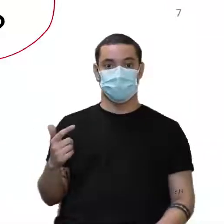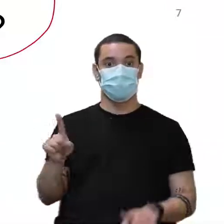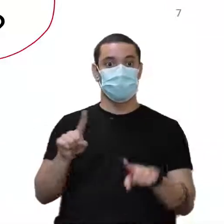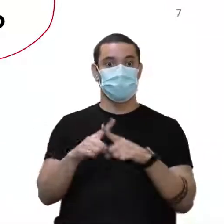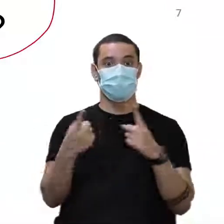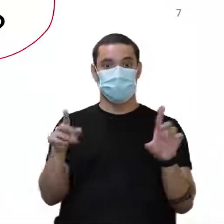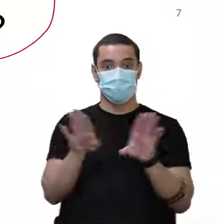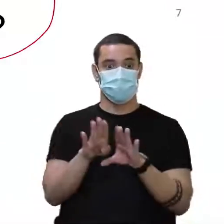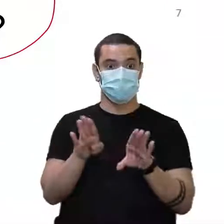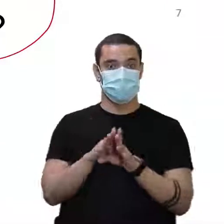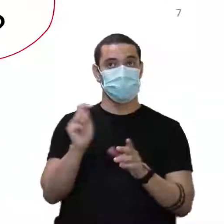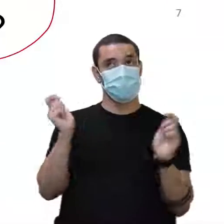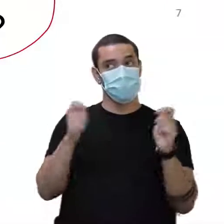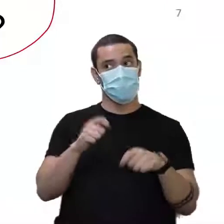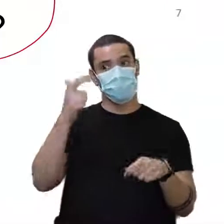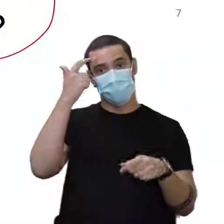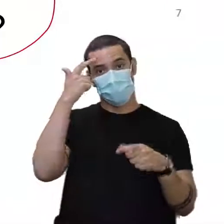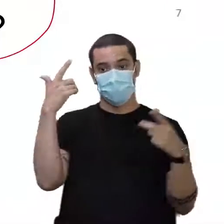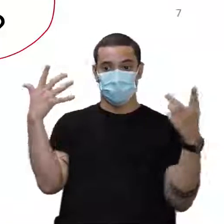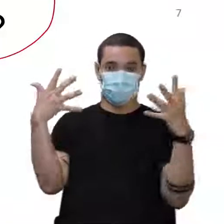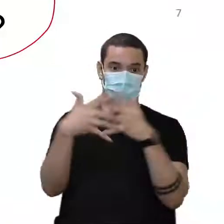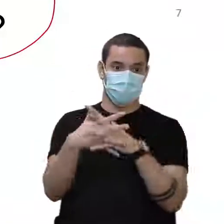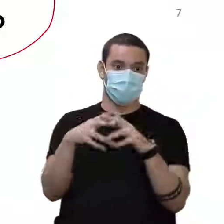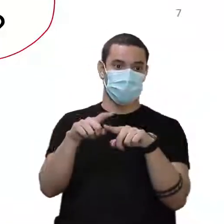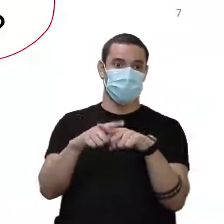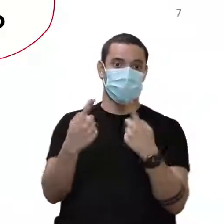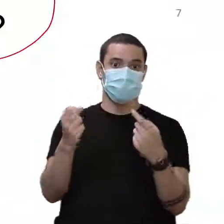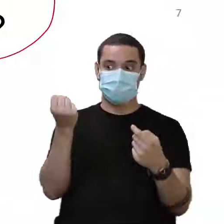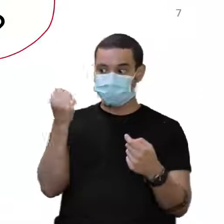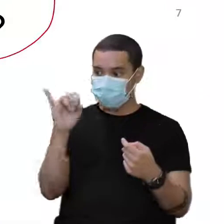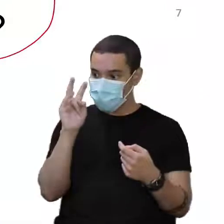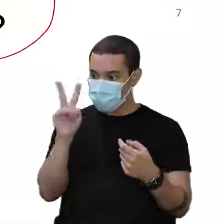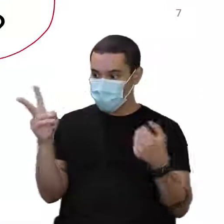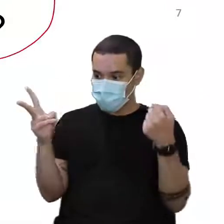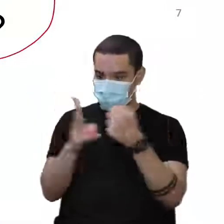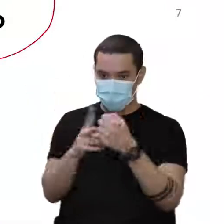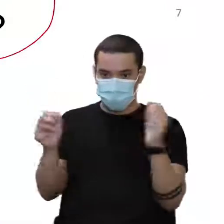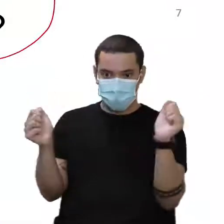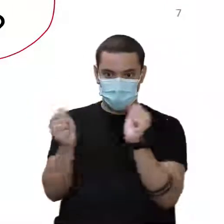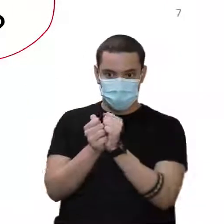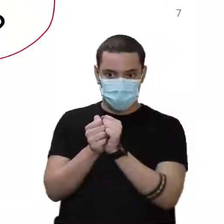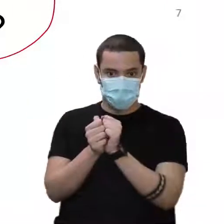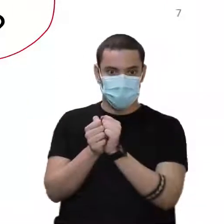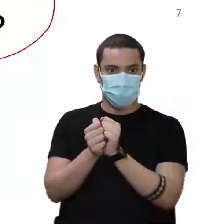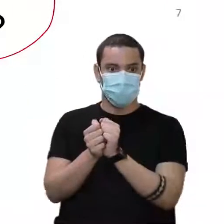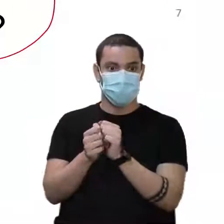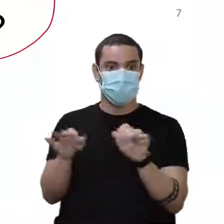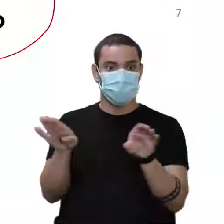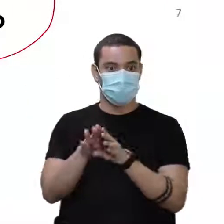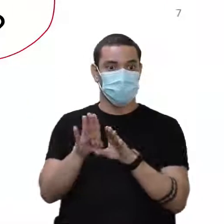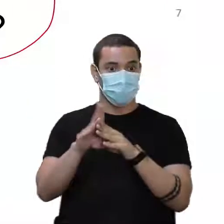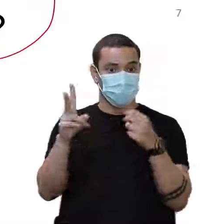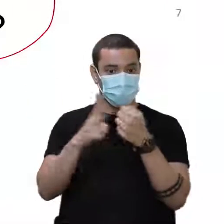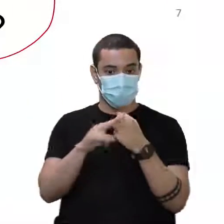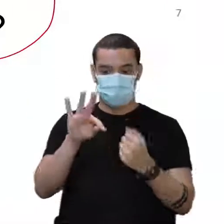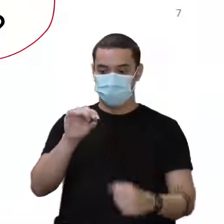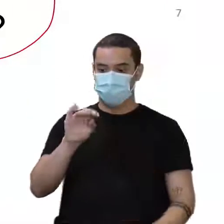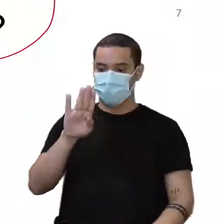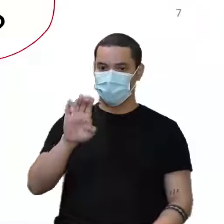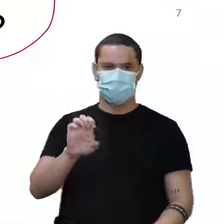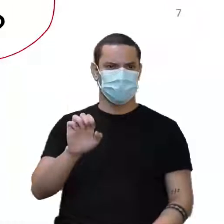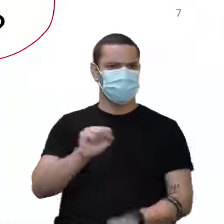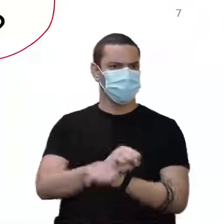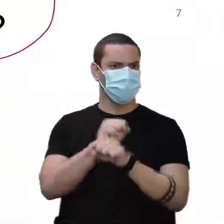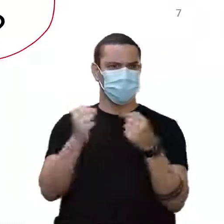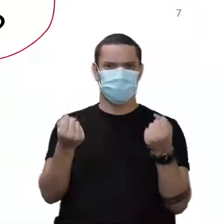pode ter uma confusão, mas já viu um verbo do lado que é no participio passado, e ainda por cima é o verbo to be, não tem como to be estar